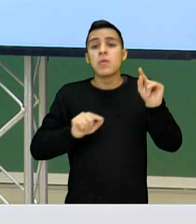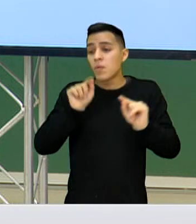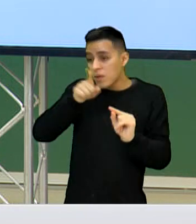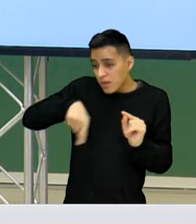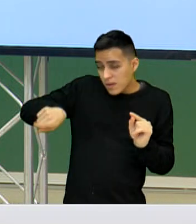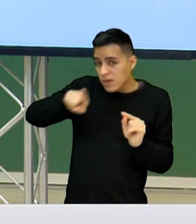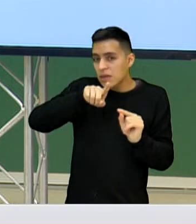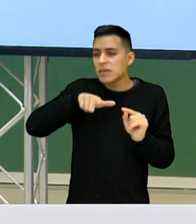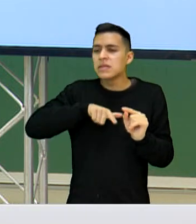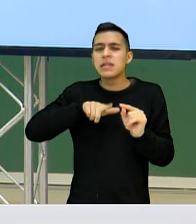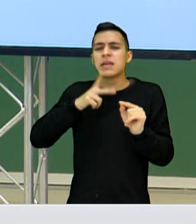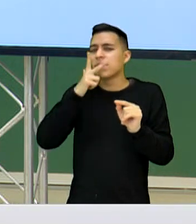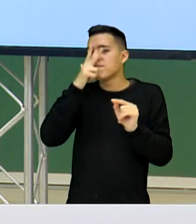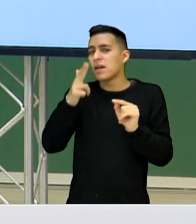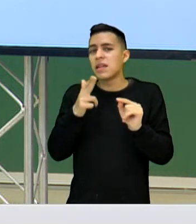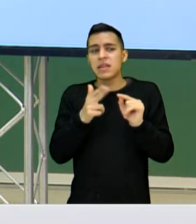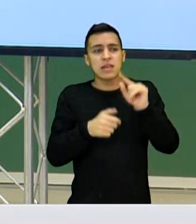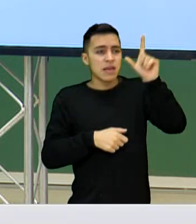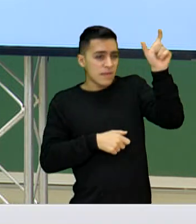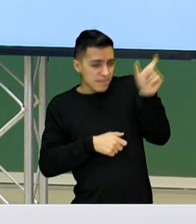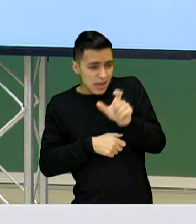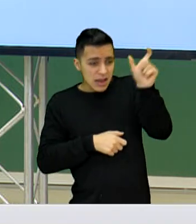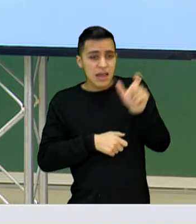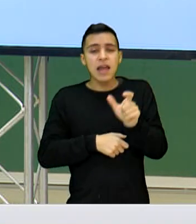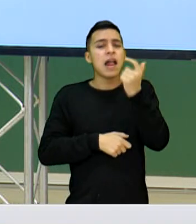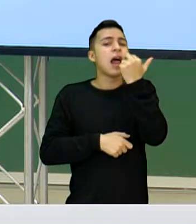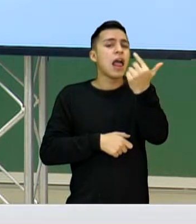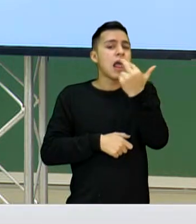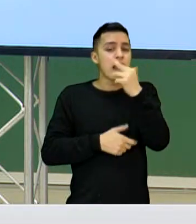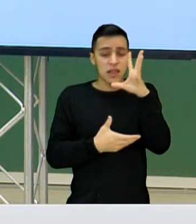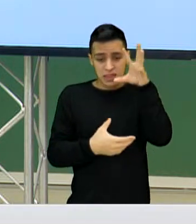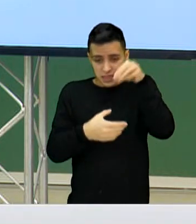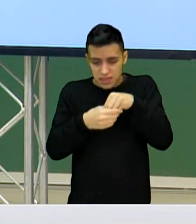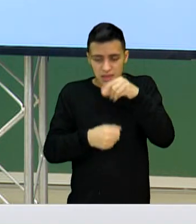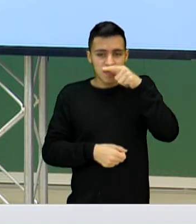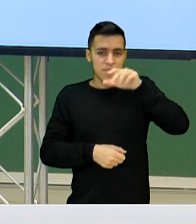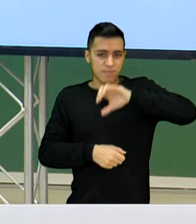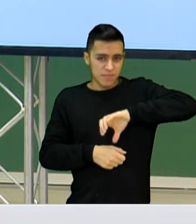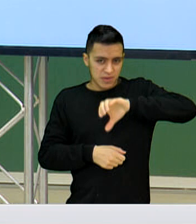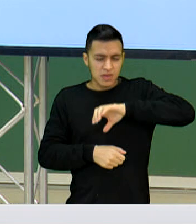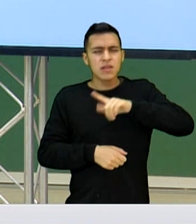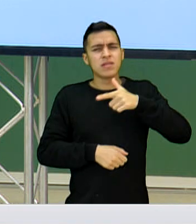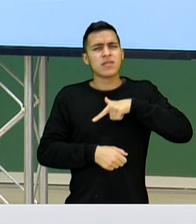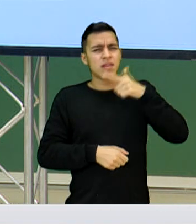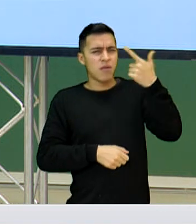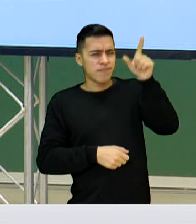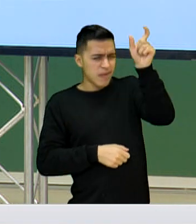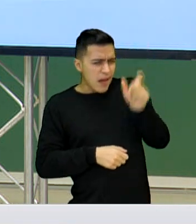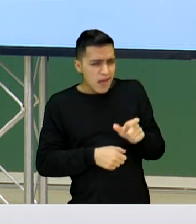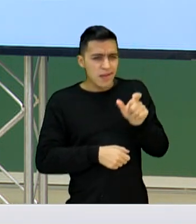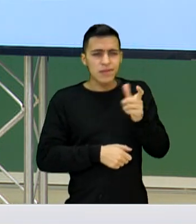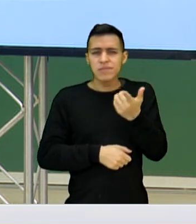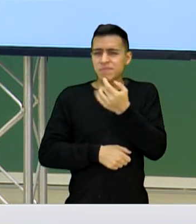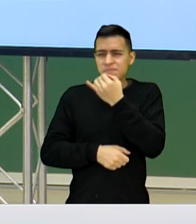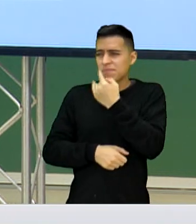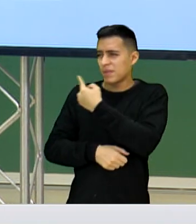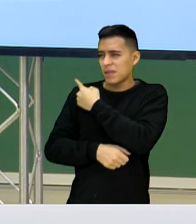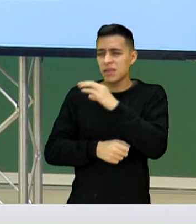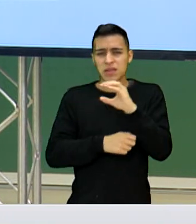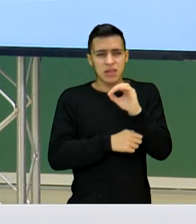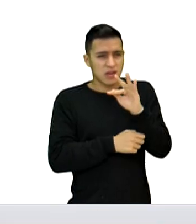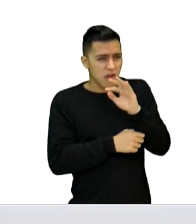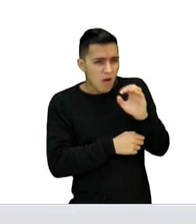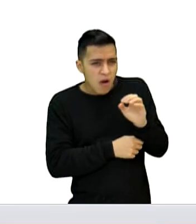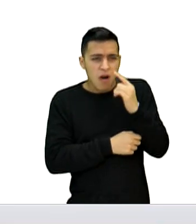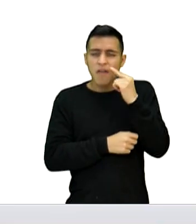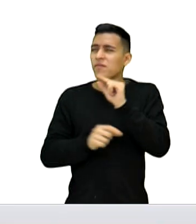trazendo uma palavra estrangeira dentro do português. A gente tem outras aí, coloquei aqui, ó, coffee